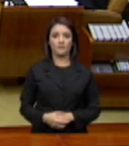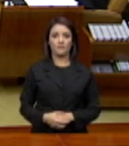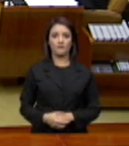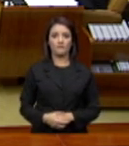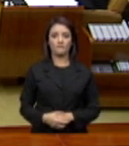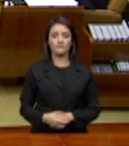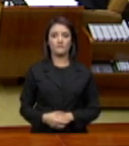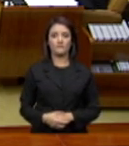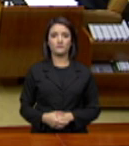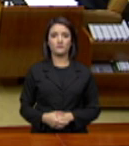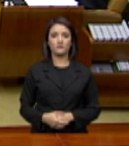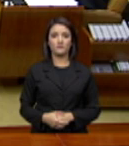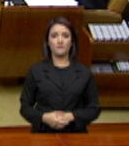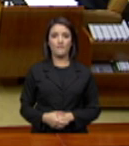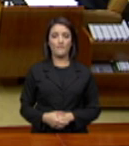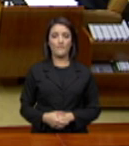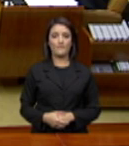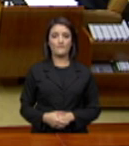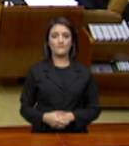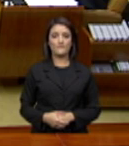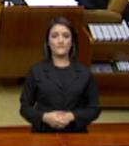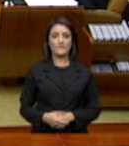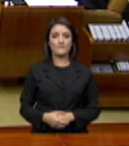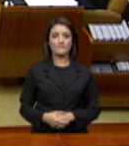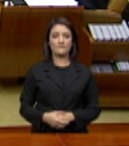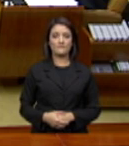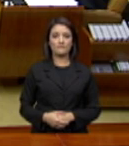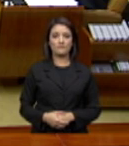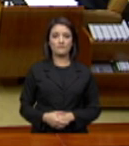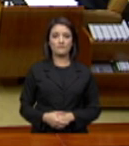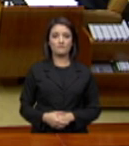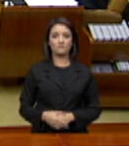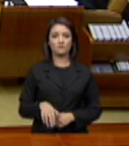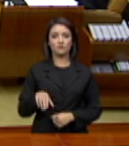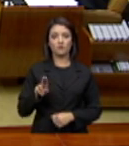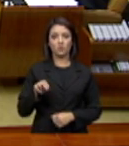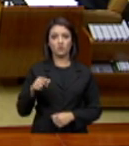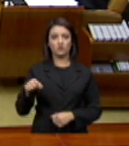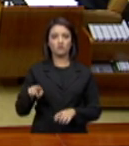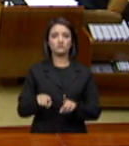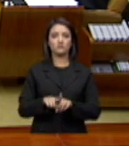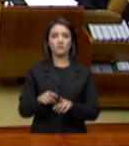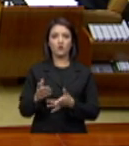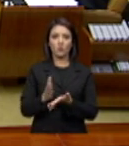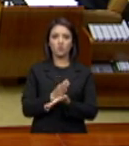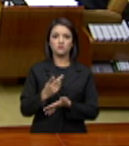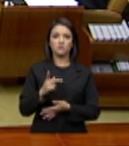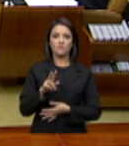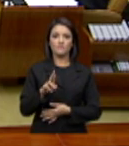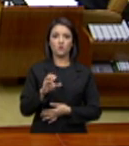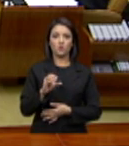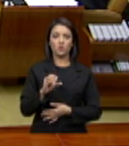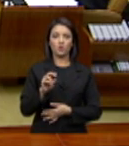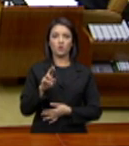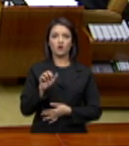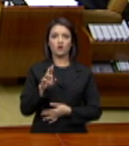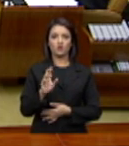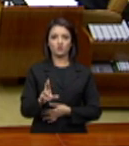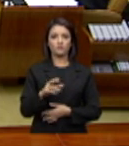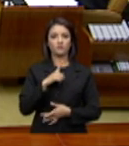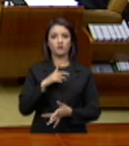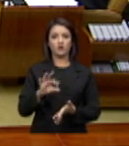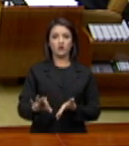requerido união o e várias procuradorias dos estados e encontra-se